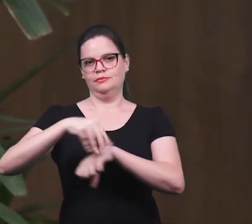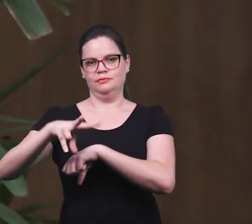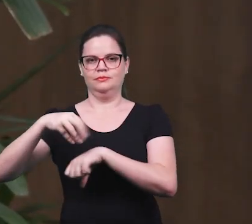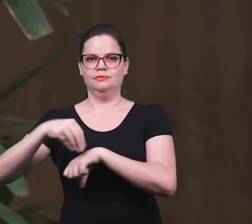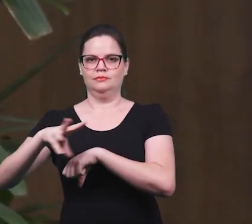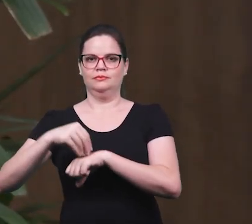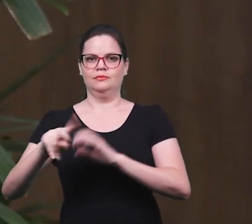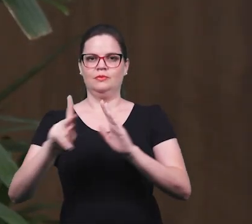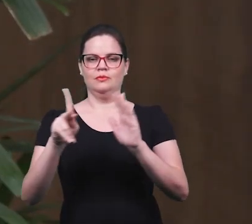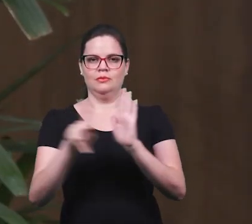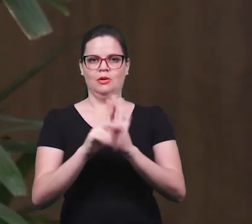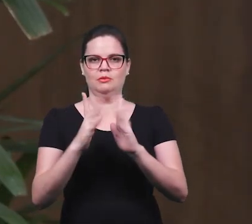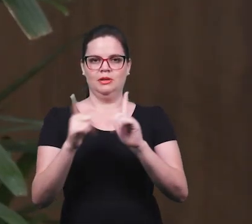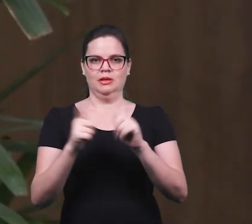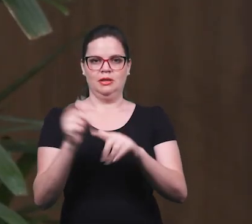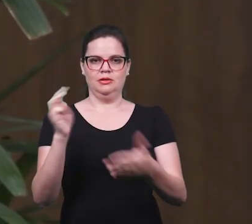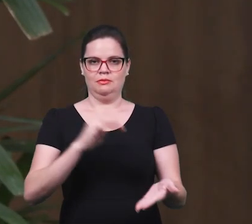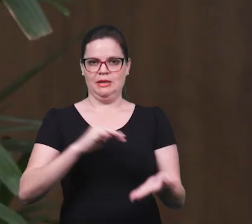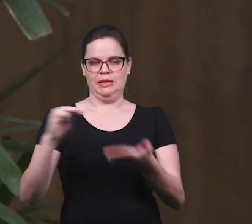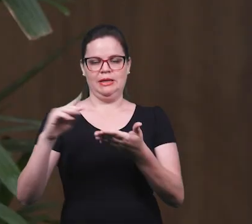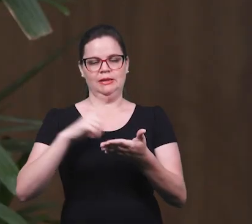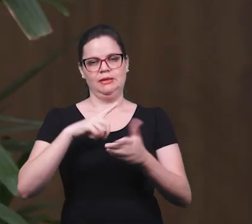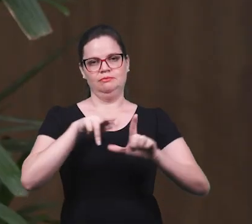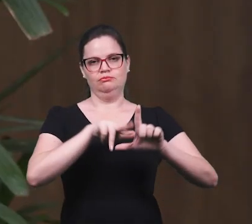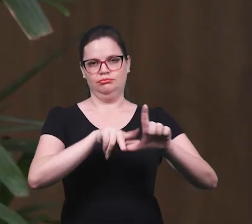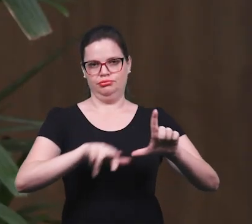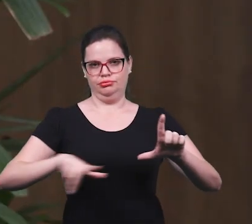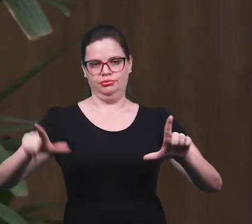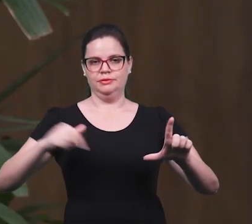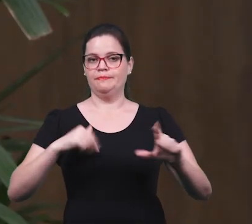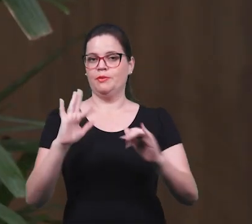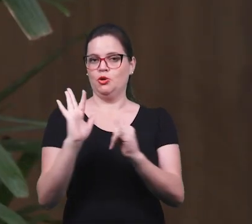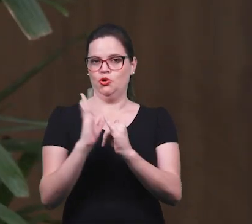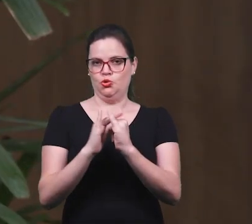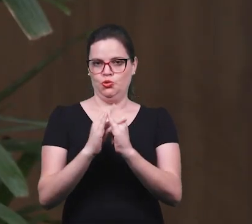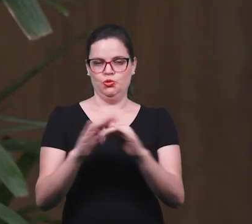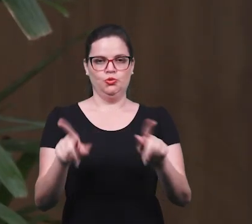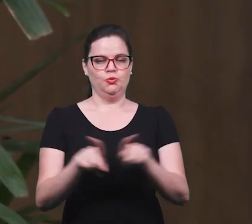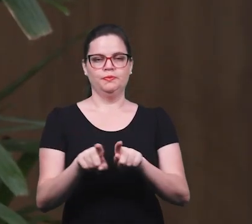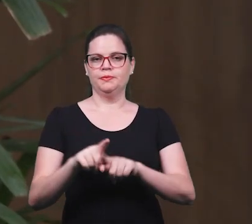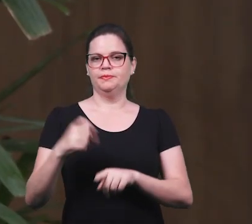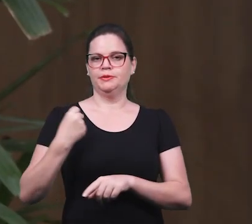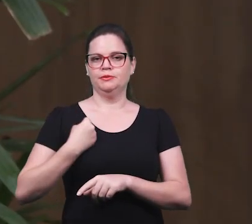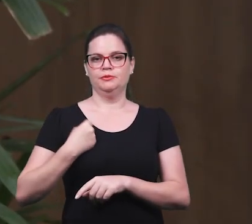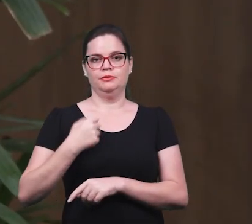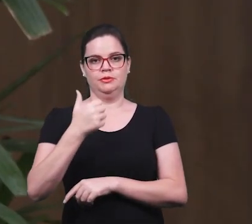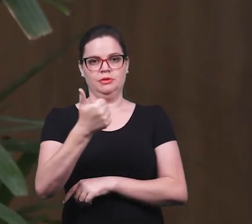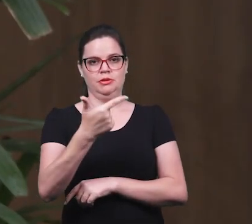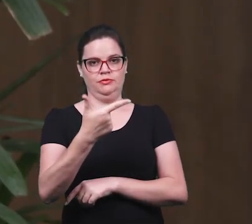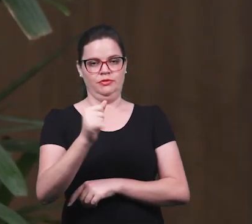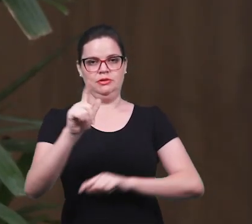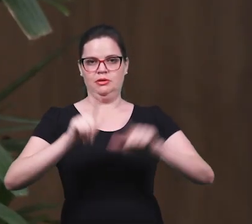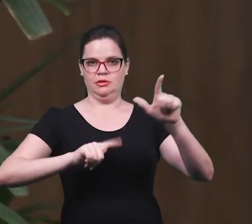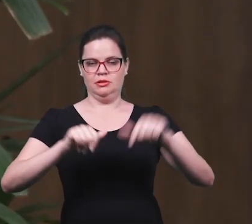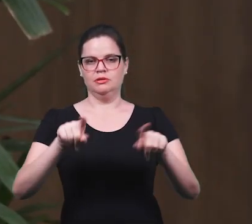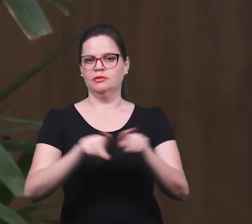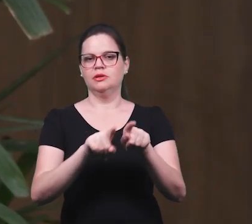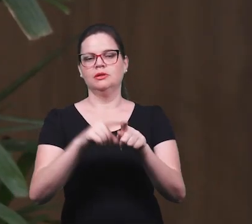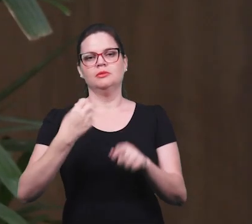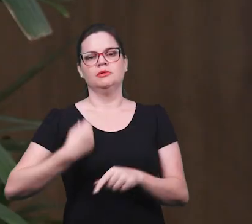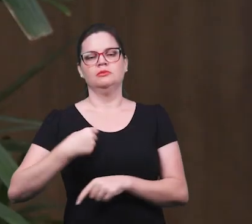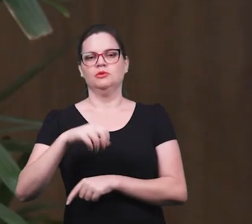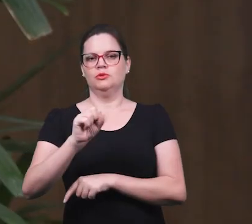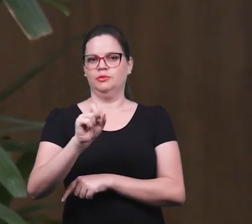digitais da Igreja Cristã Maranata no YouTube e nos canais 126 da Embratel e canal 85 da Sky